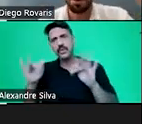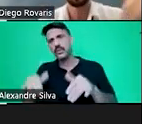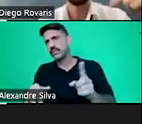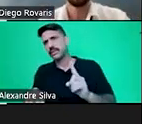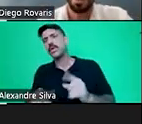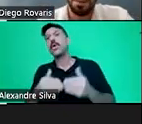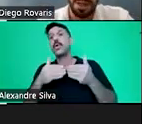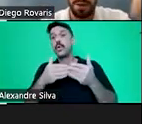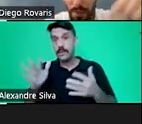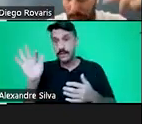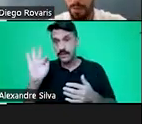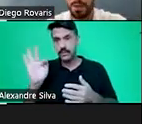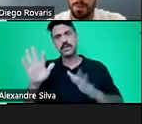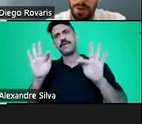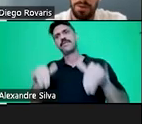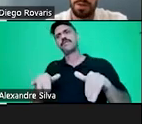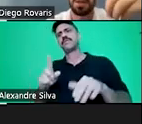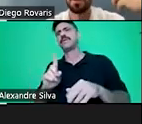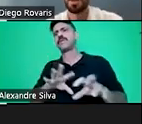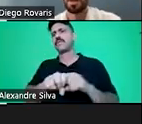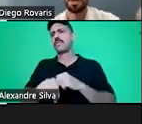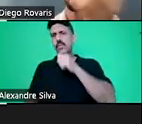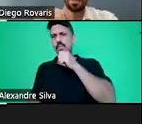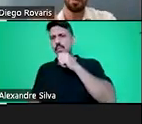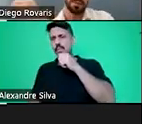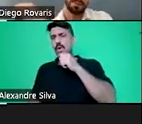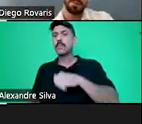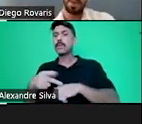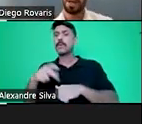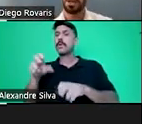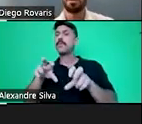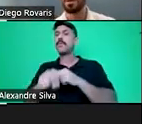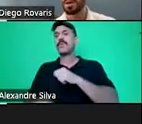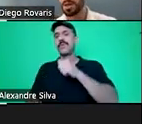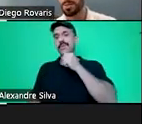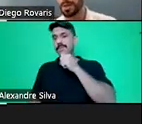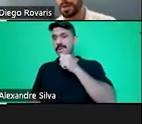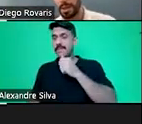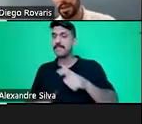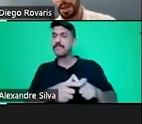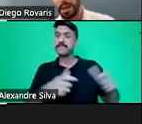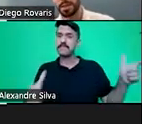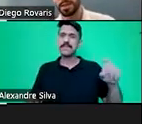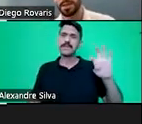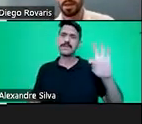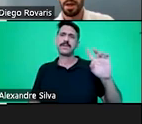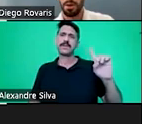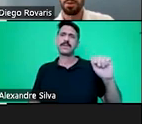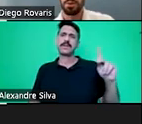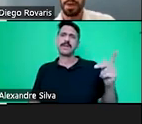ensino superior e não termina, começa a pós-graduação e não termina. E de alguma forma a gente precisa